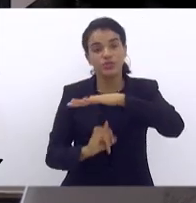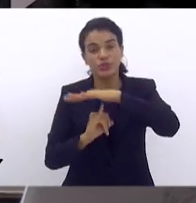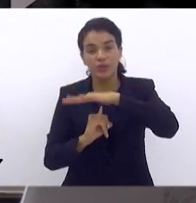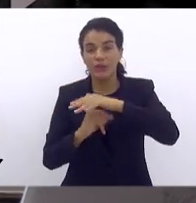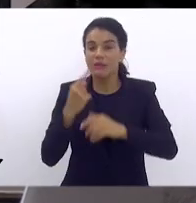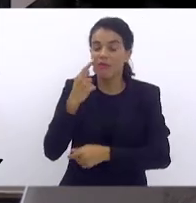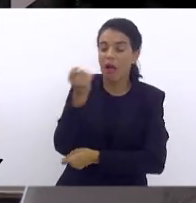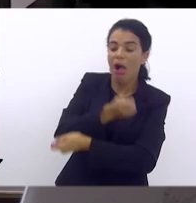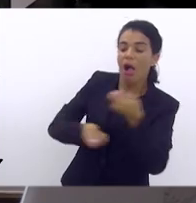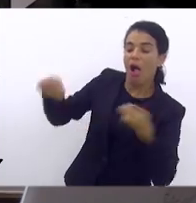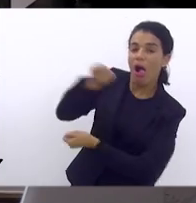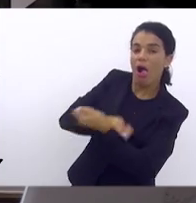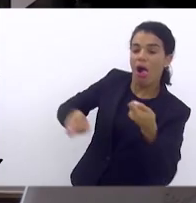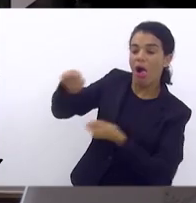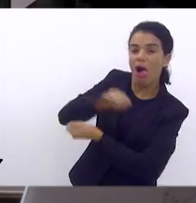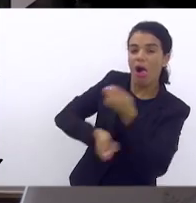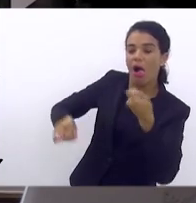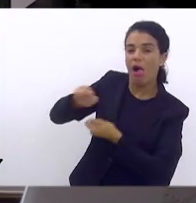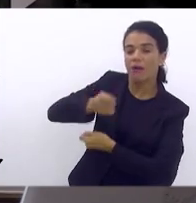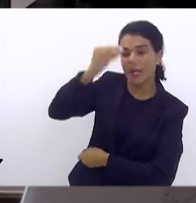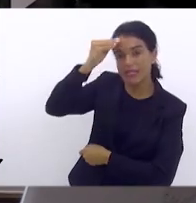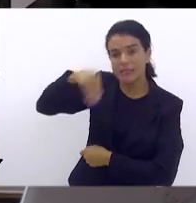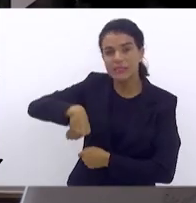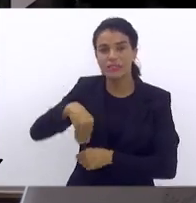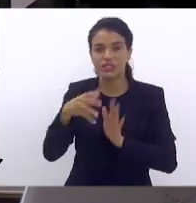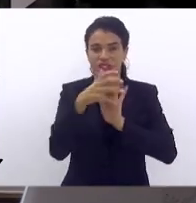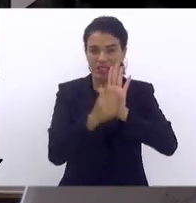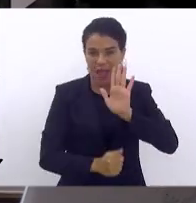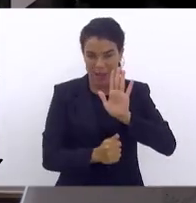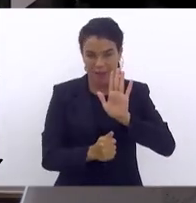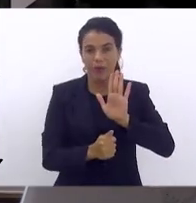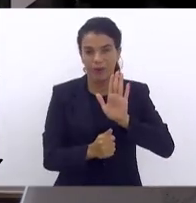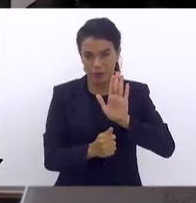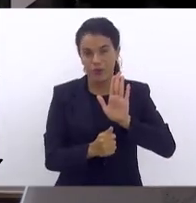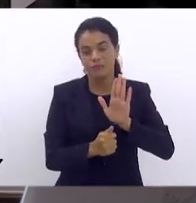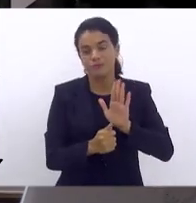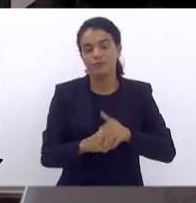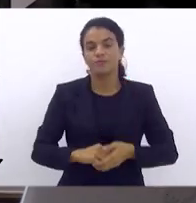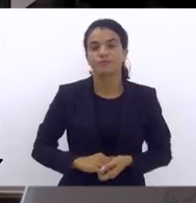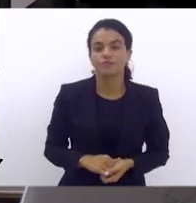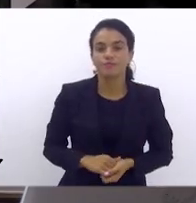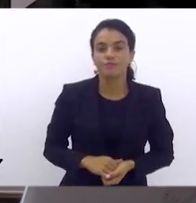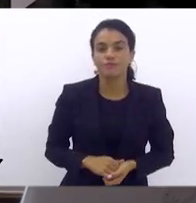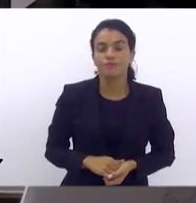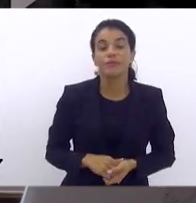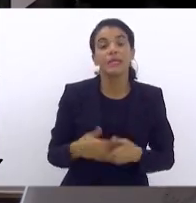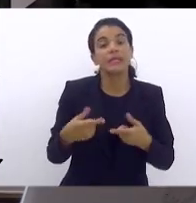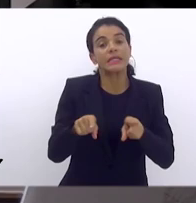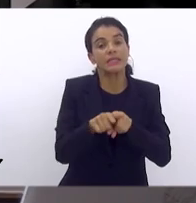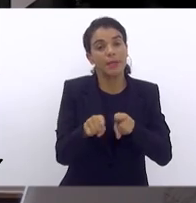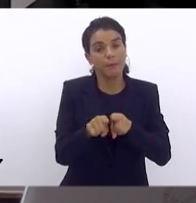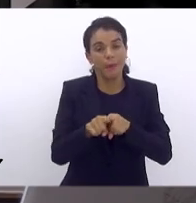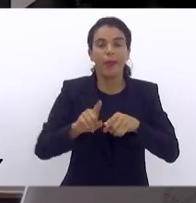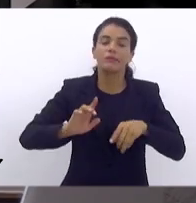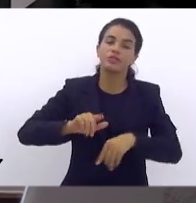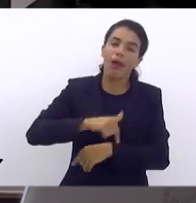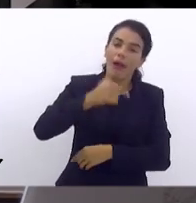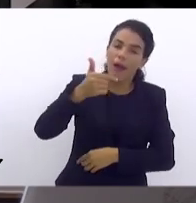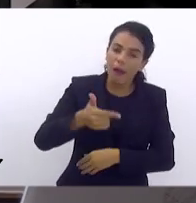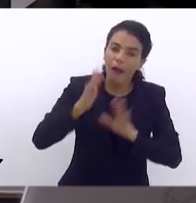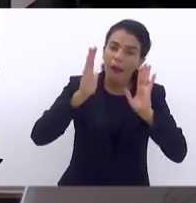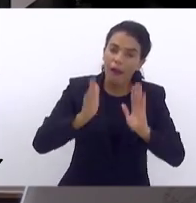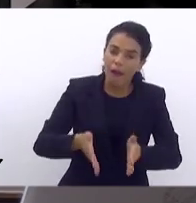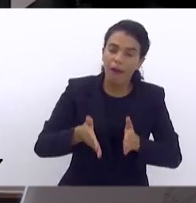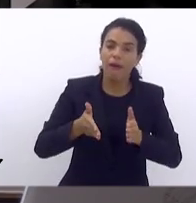com que ela voltasse atrás da decisão dela de interromper aquela gravidez e aí após esse caso ele